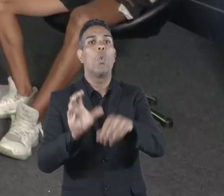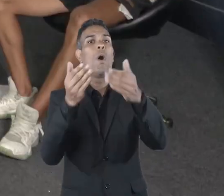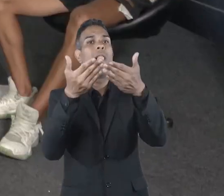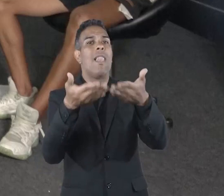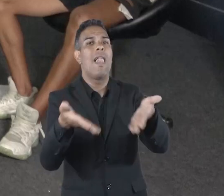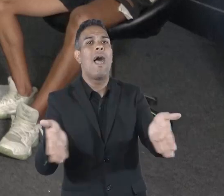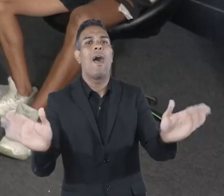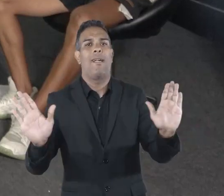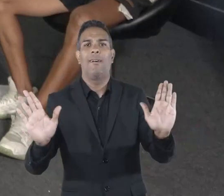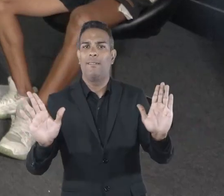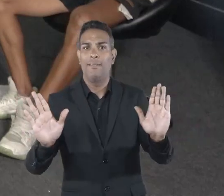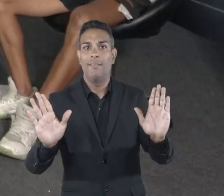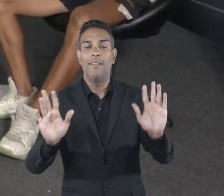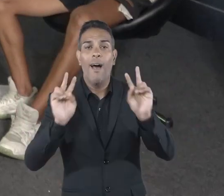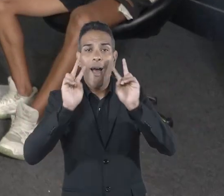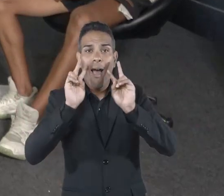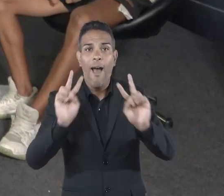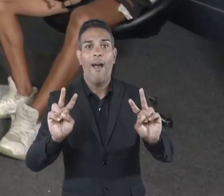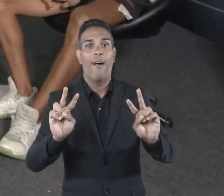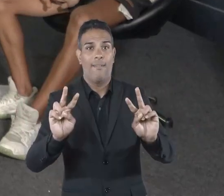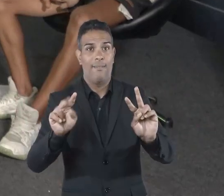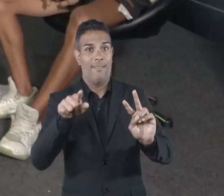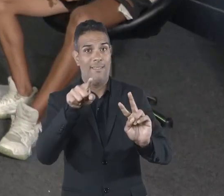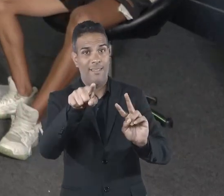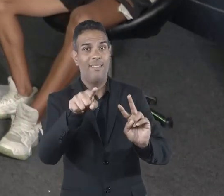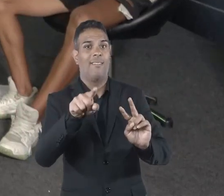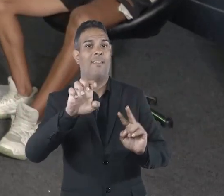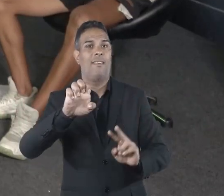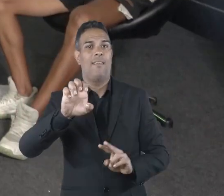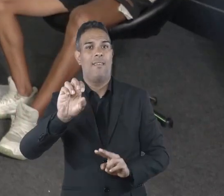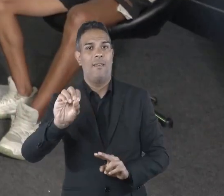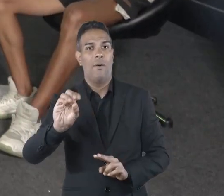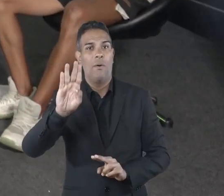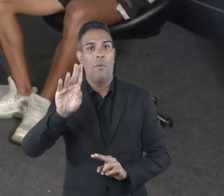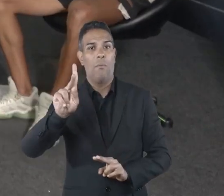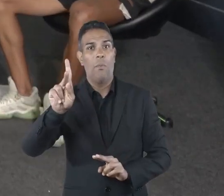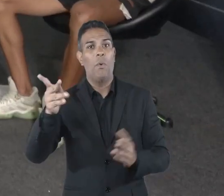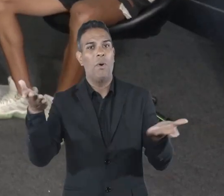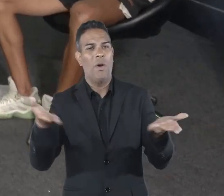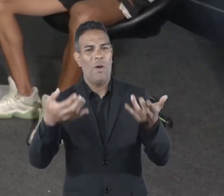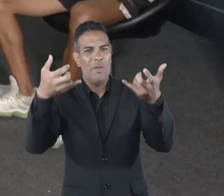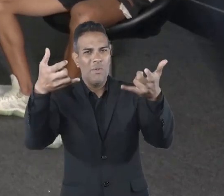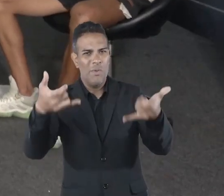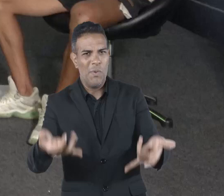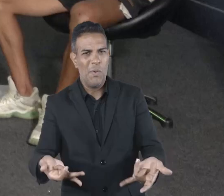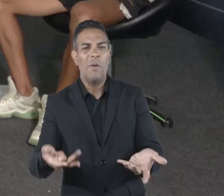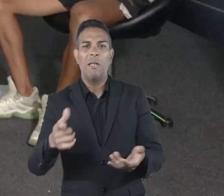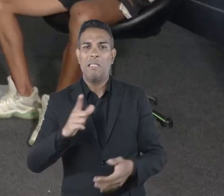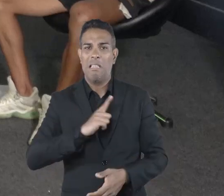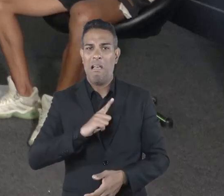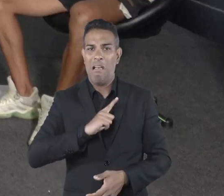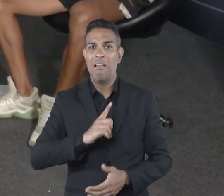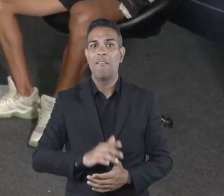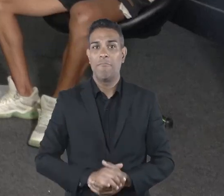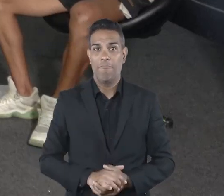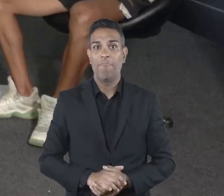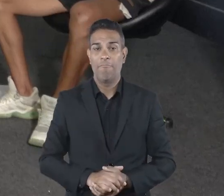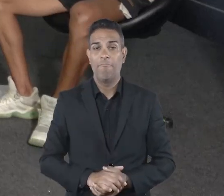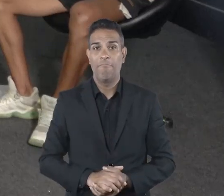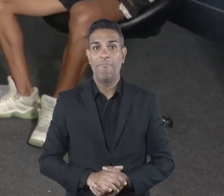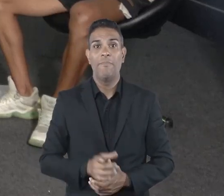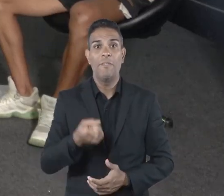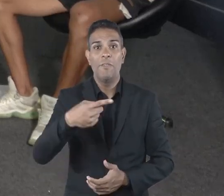conhecerem um pouquinho mais sobre o Cultura Sem Fronteiras, que é um projeto multiplataforma, esse e-book, né, que